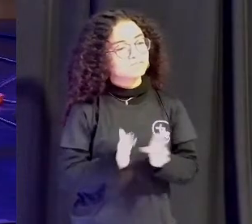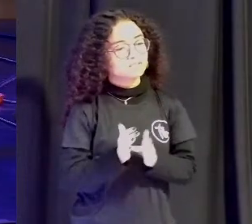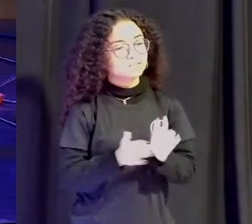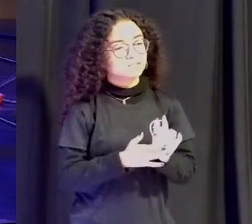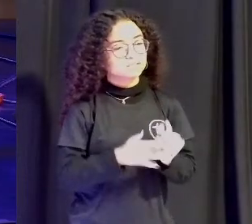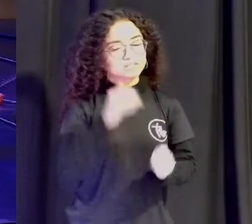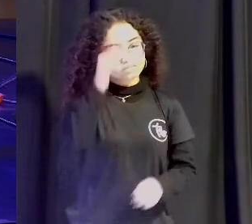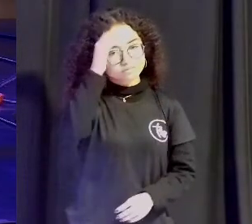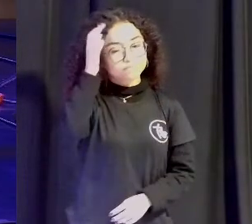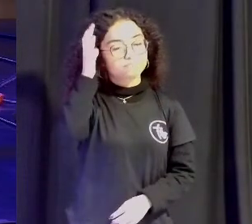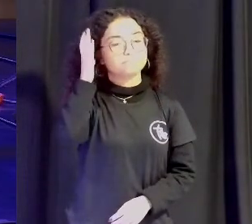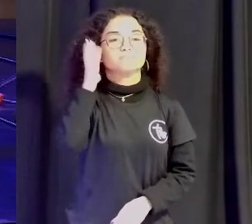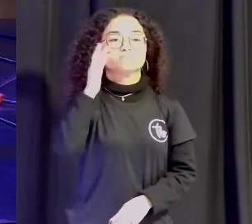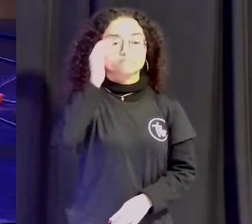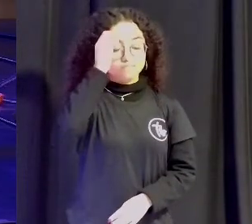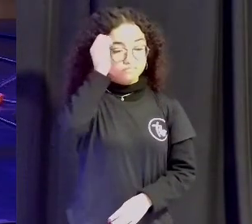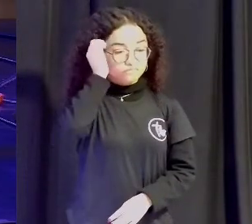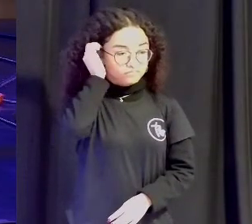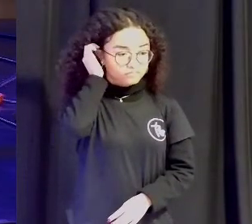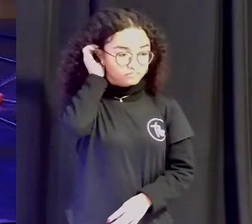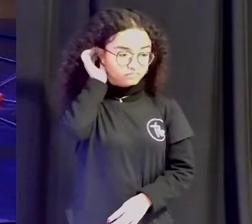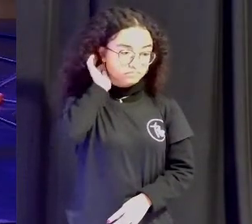Meus irmãos,